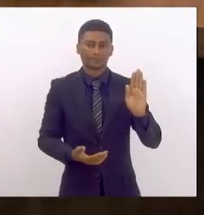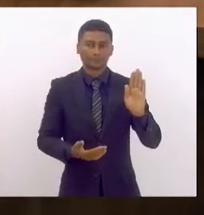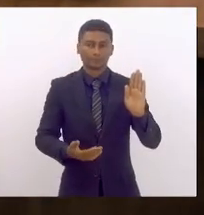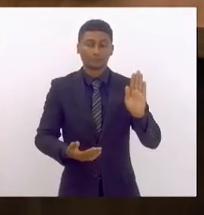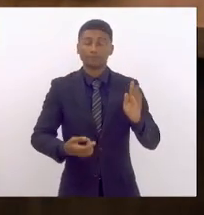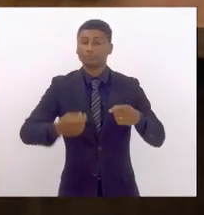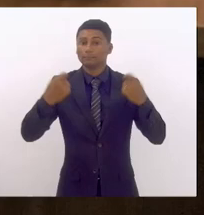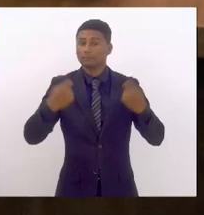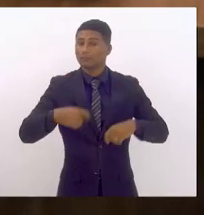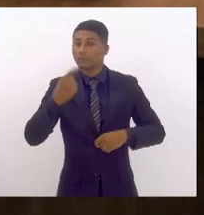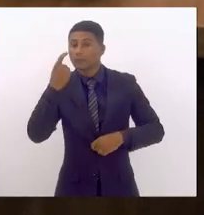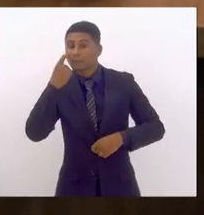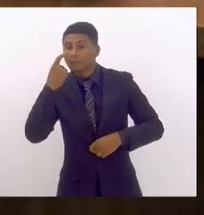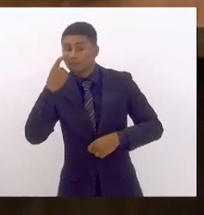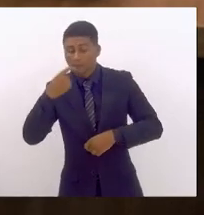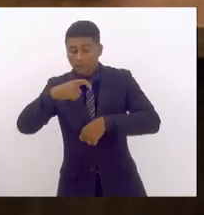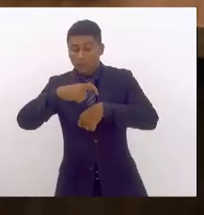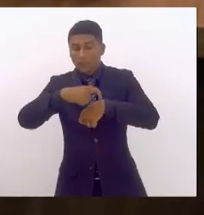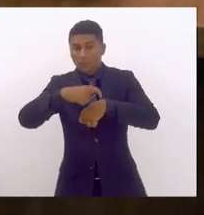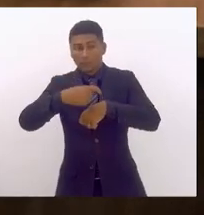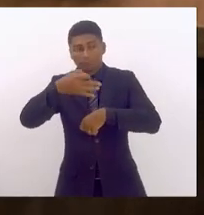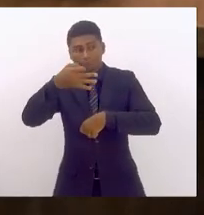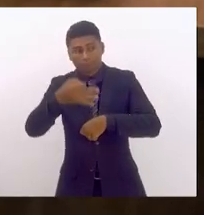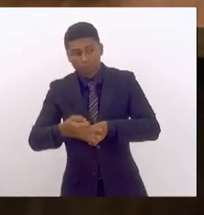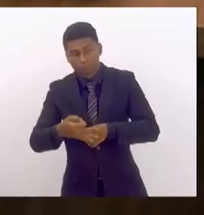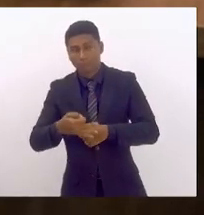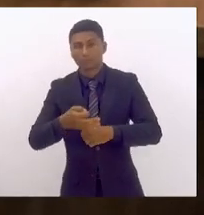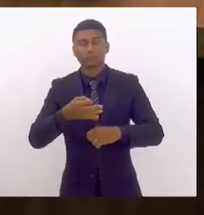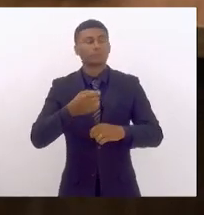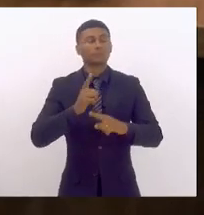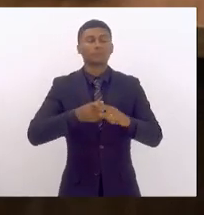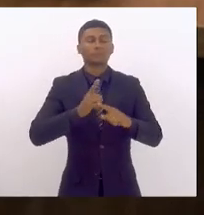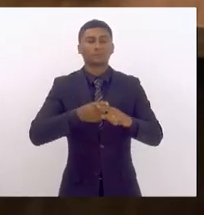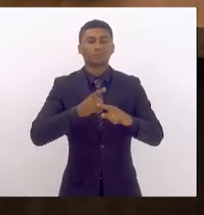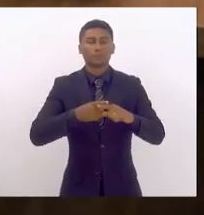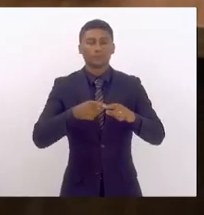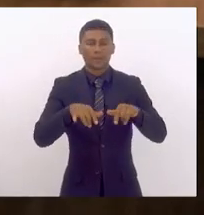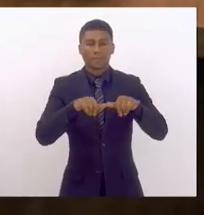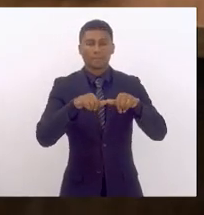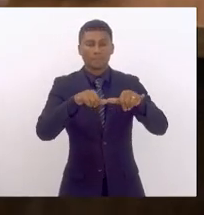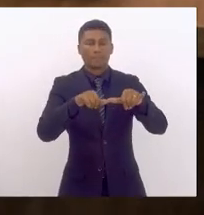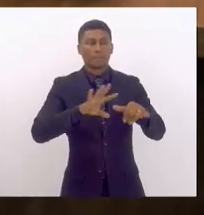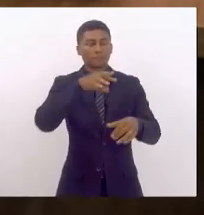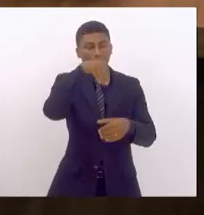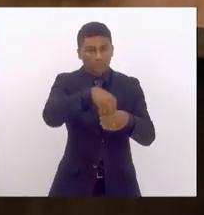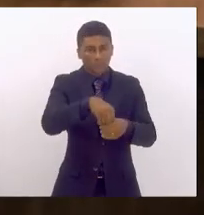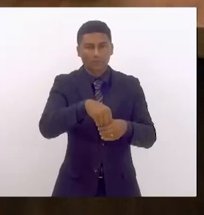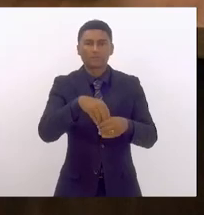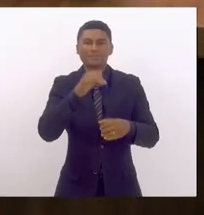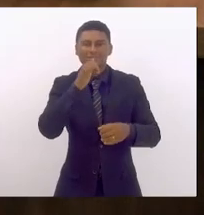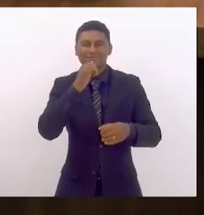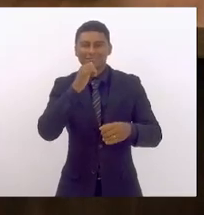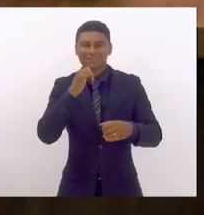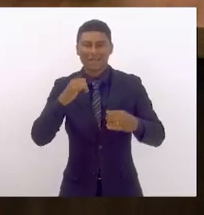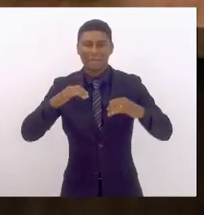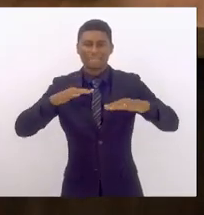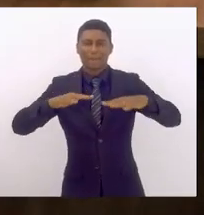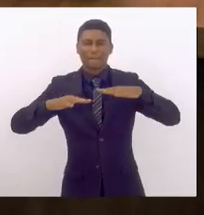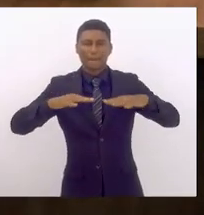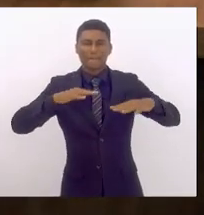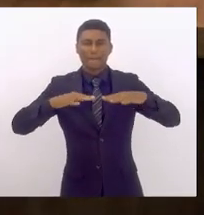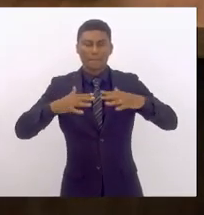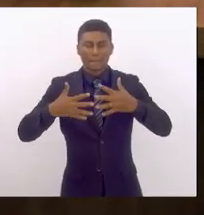mais precisa dos horários em que dentro dos supermercados hipermercados haja aquele aquela movimentação das empilhadeiras